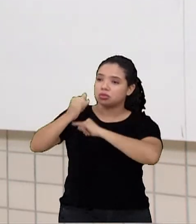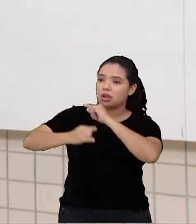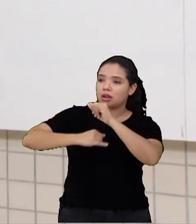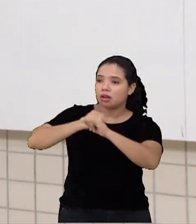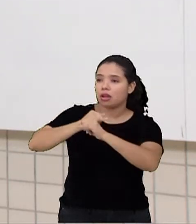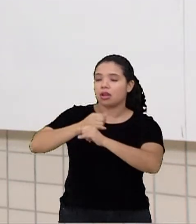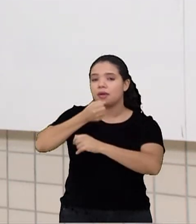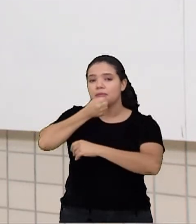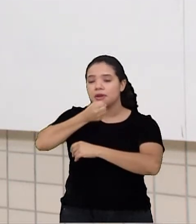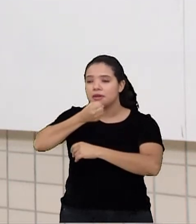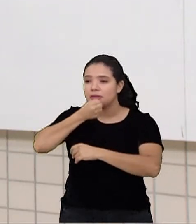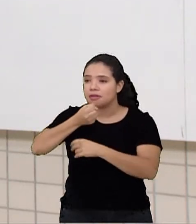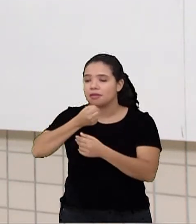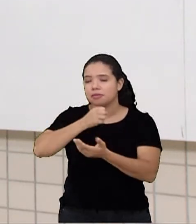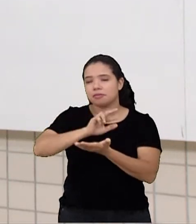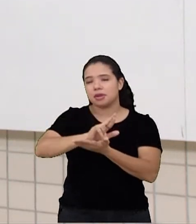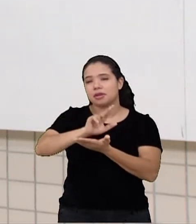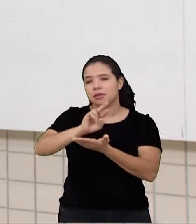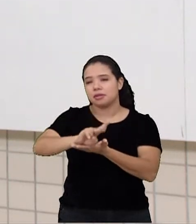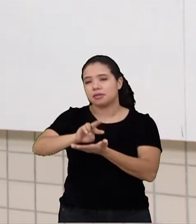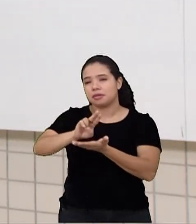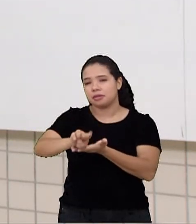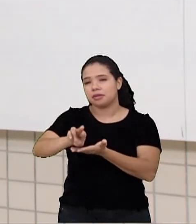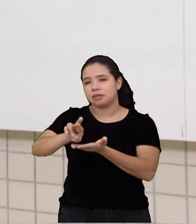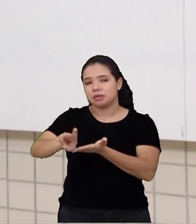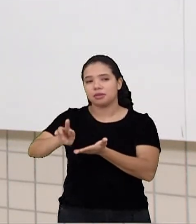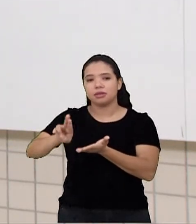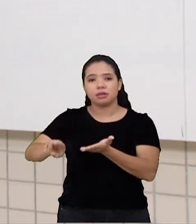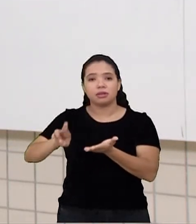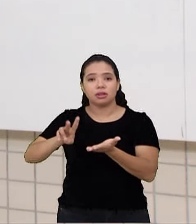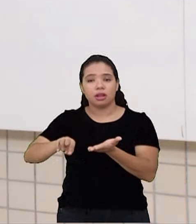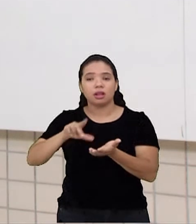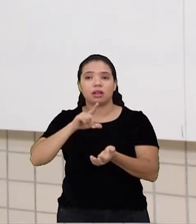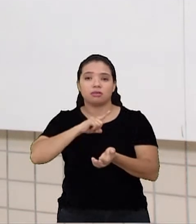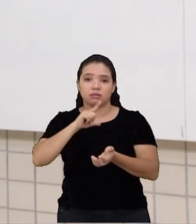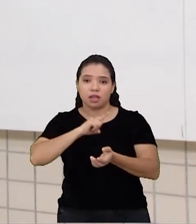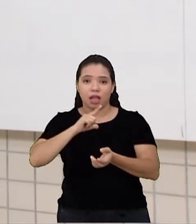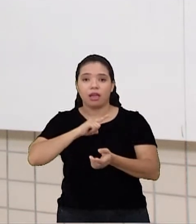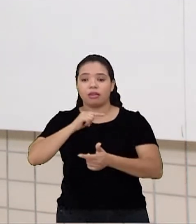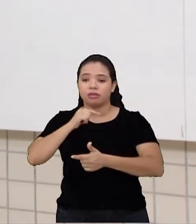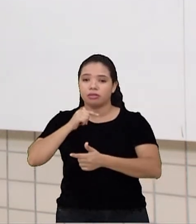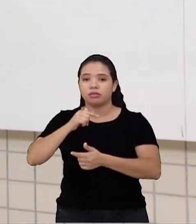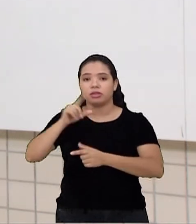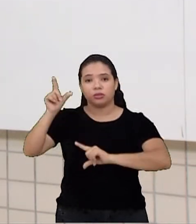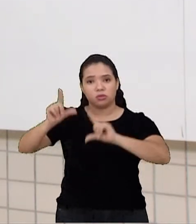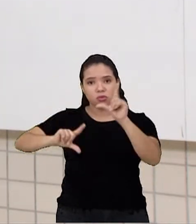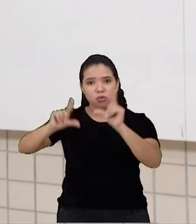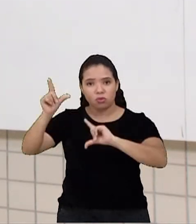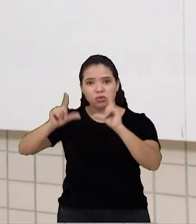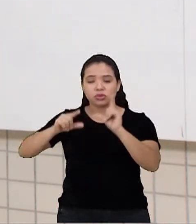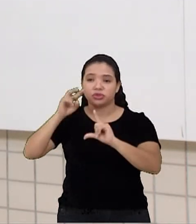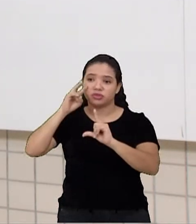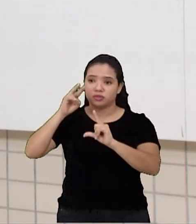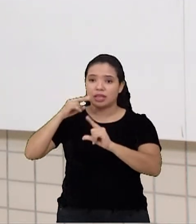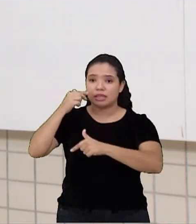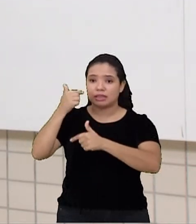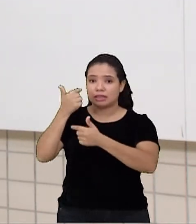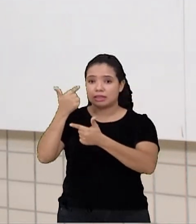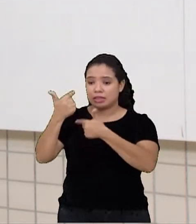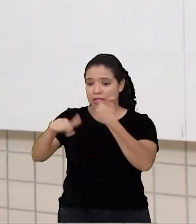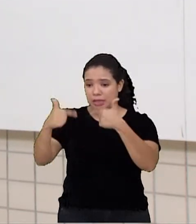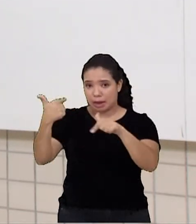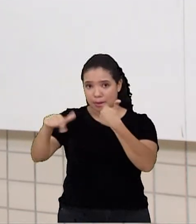reportagens. Nós ainda vemos notícias sobre situação de trabalho escravo, situação de